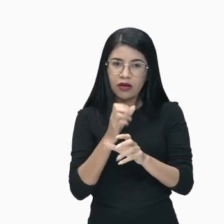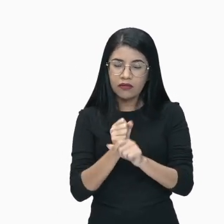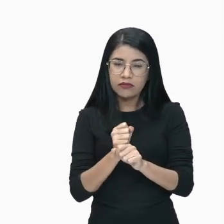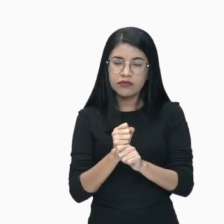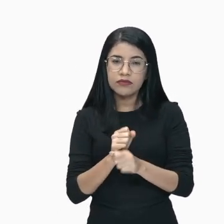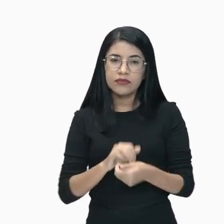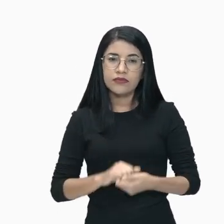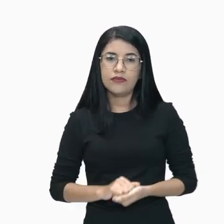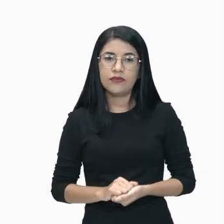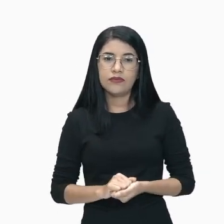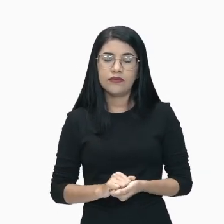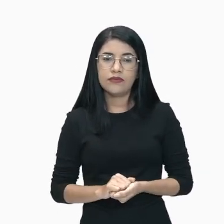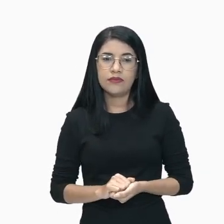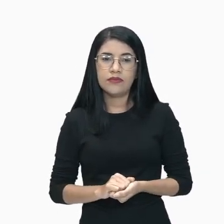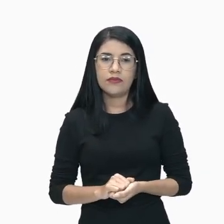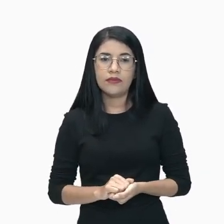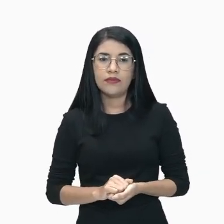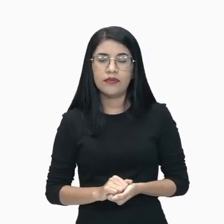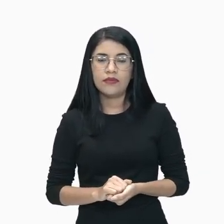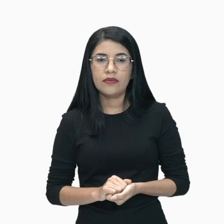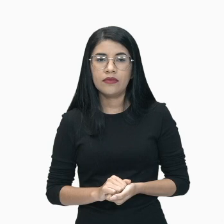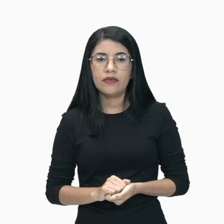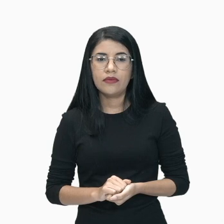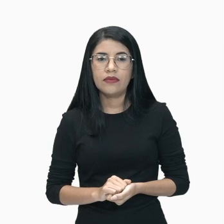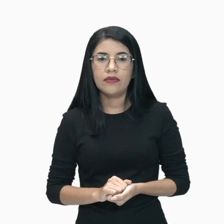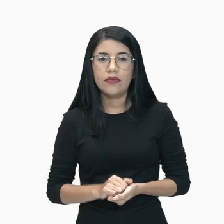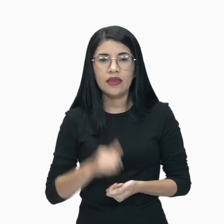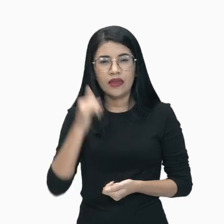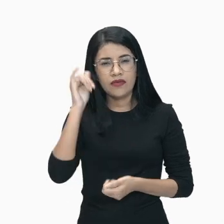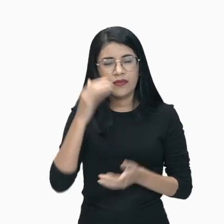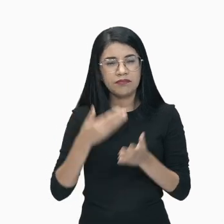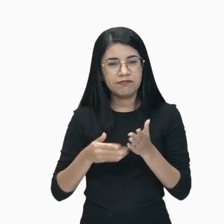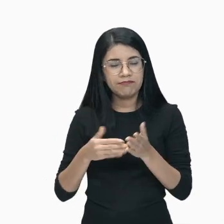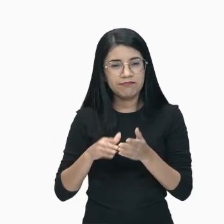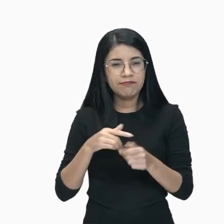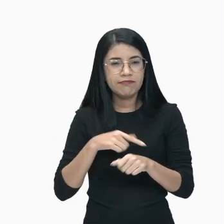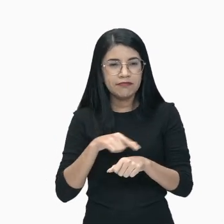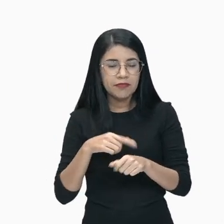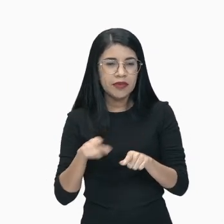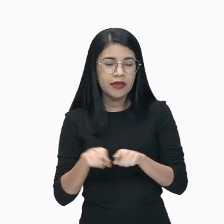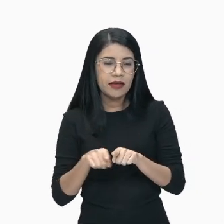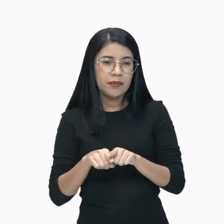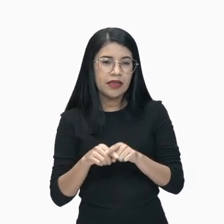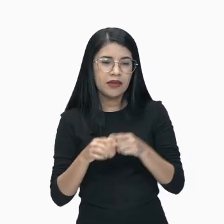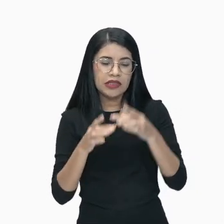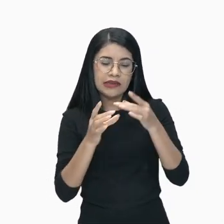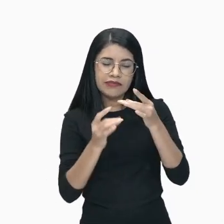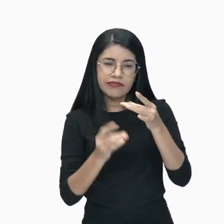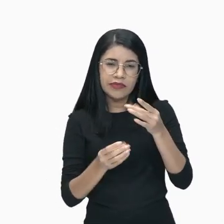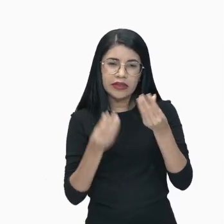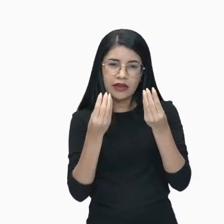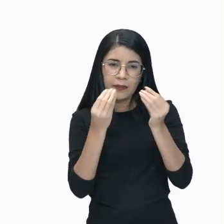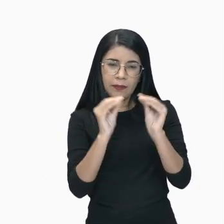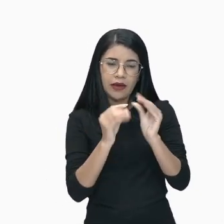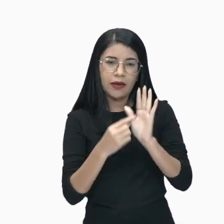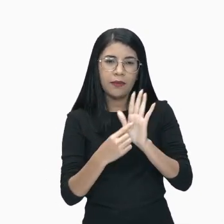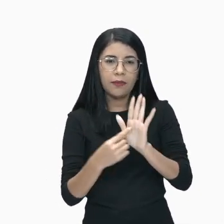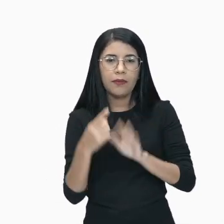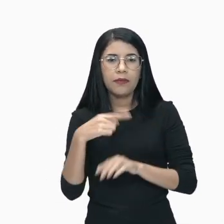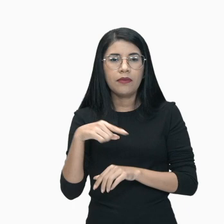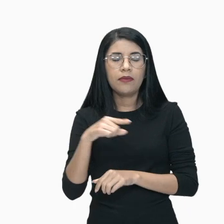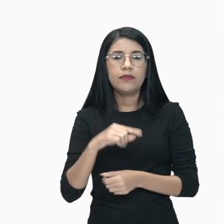ó, né? Para a gente não perder muito tempo. A equação da força